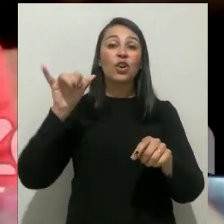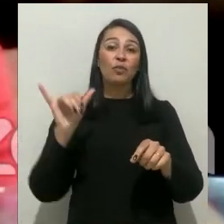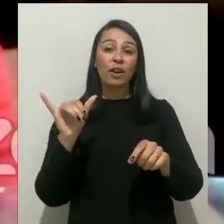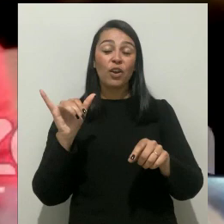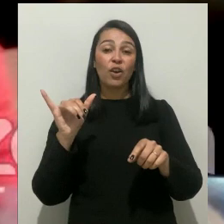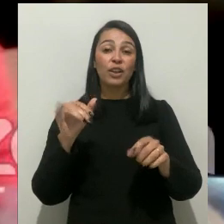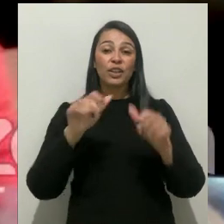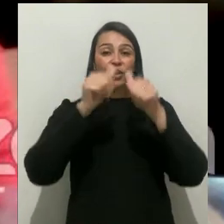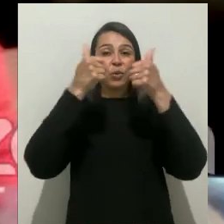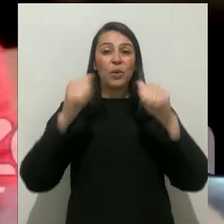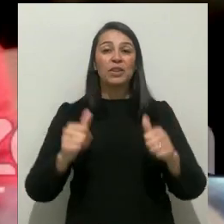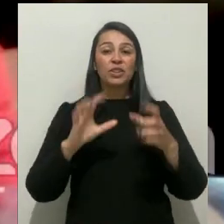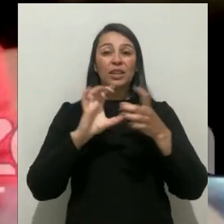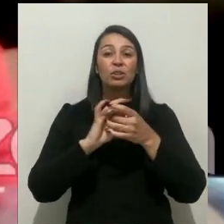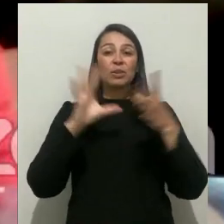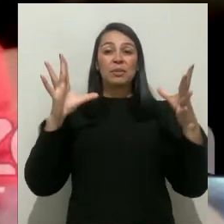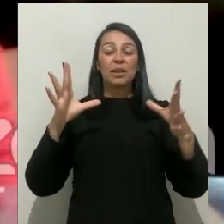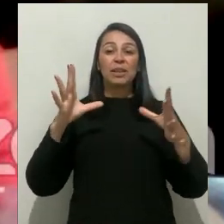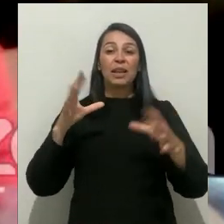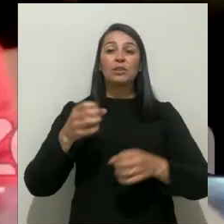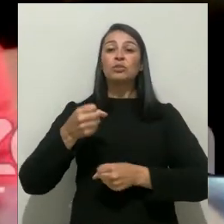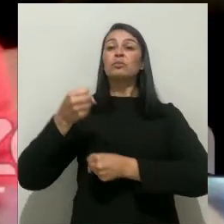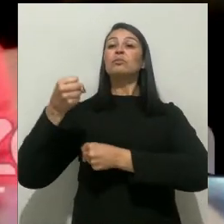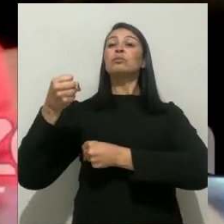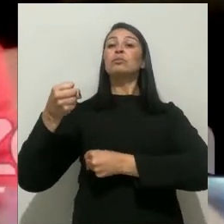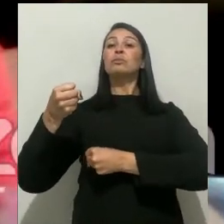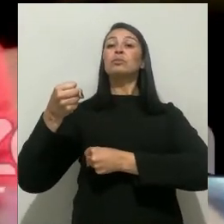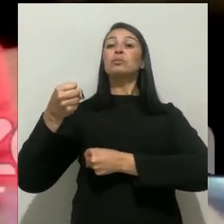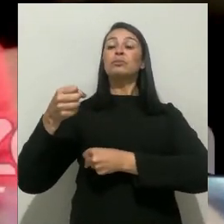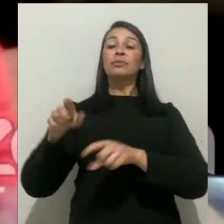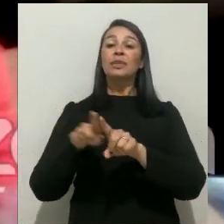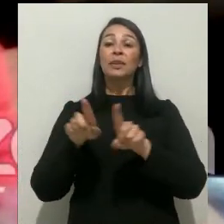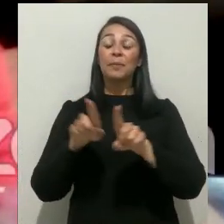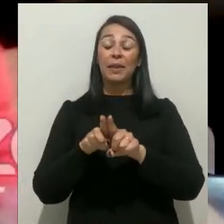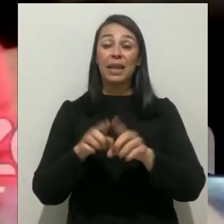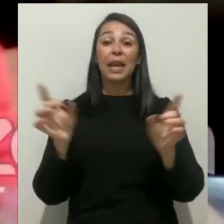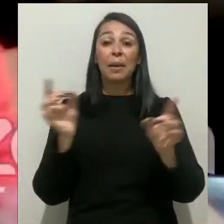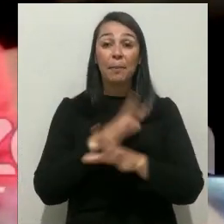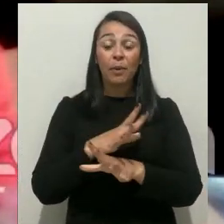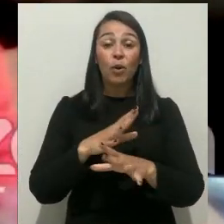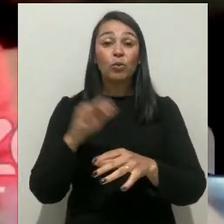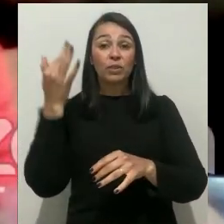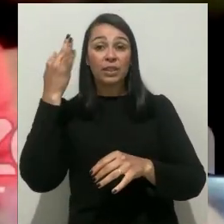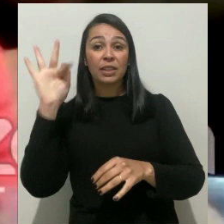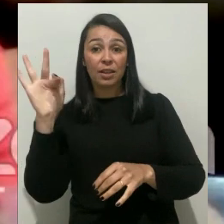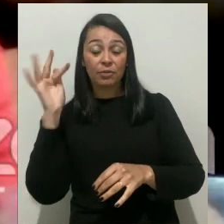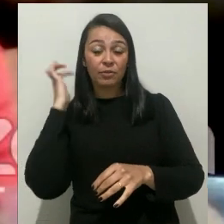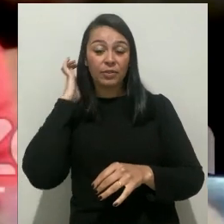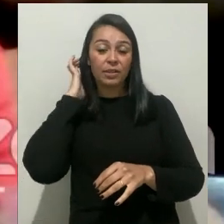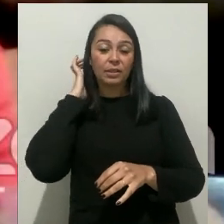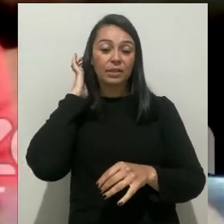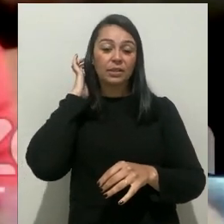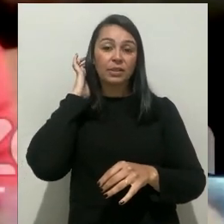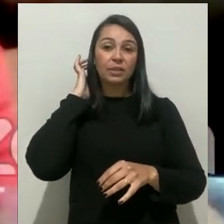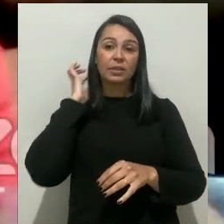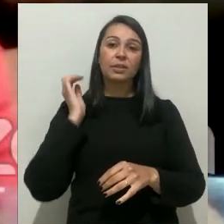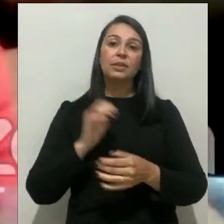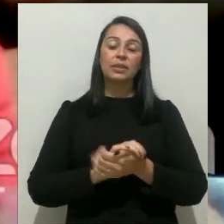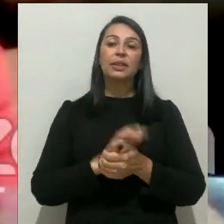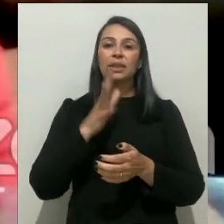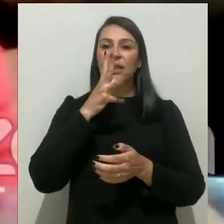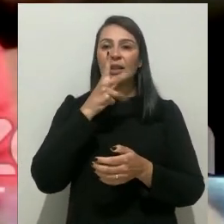uma estátua feita toda metálica, trazida pronta da França, que levou muito mais tempo para